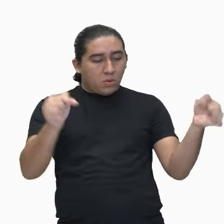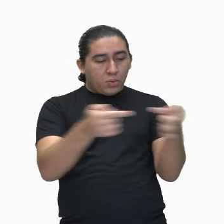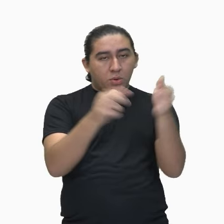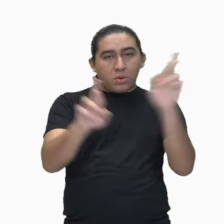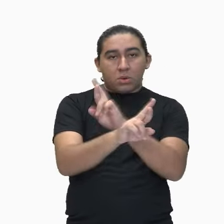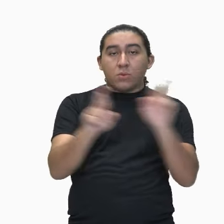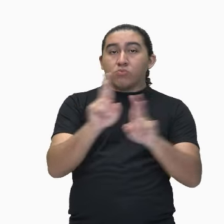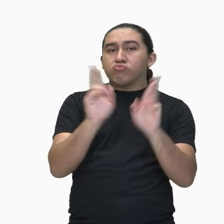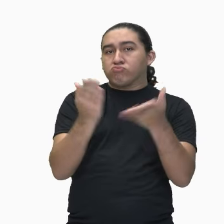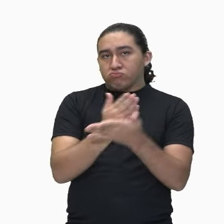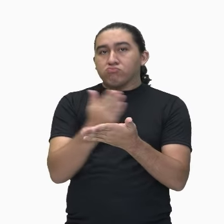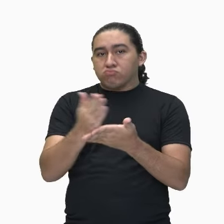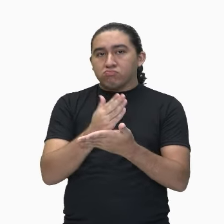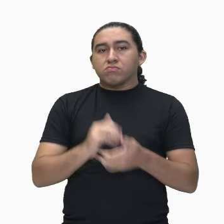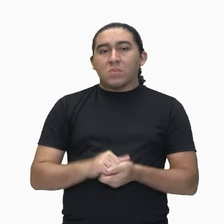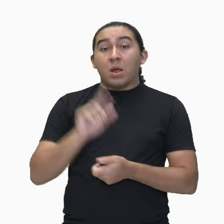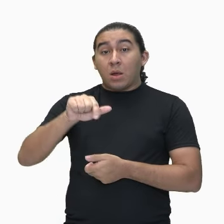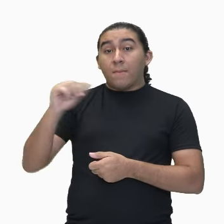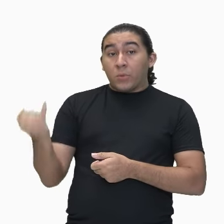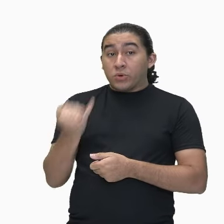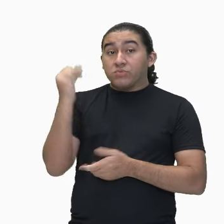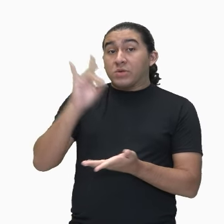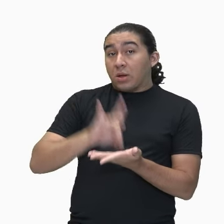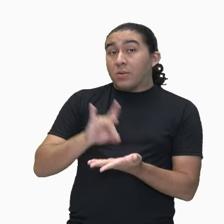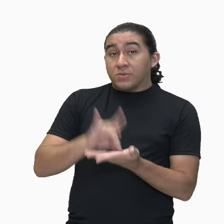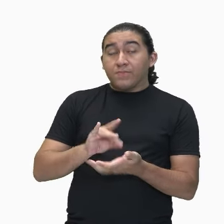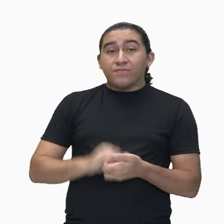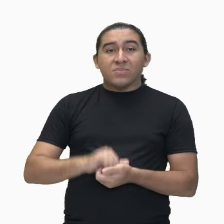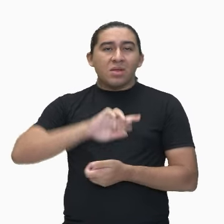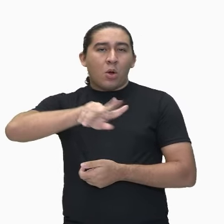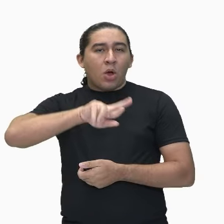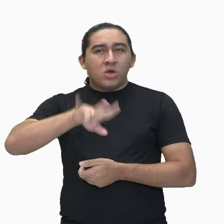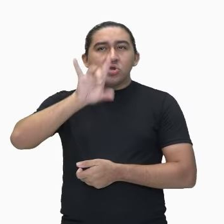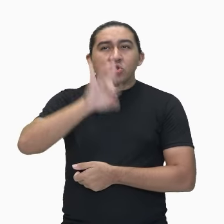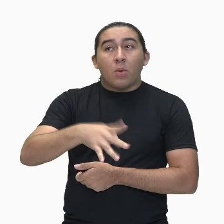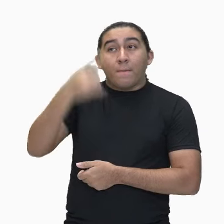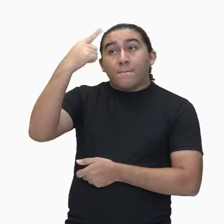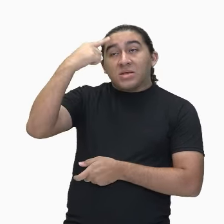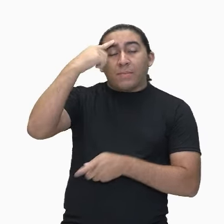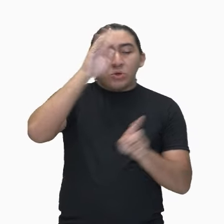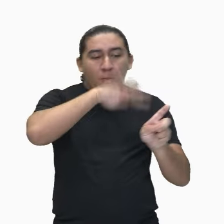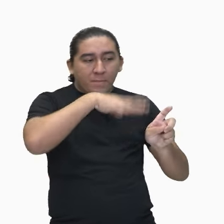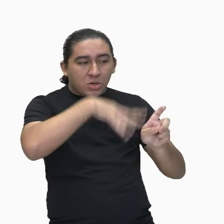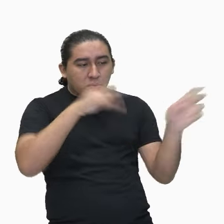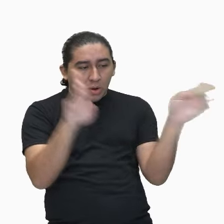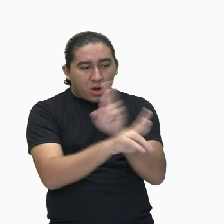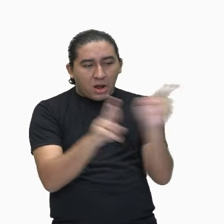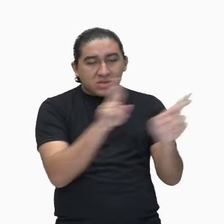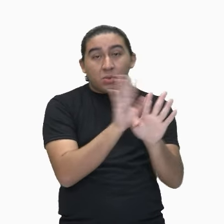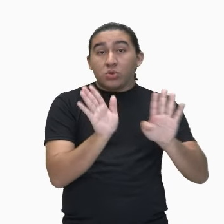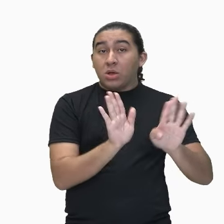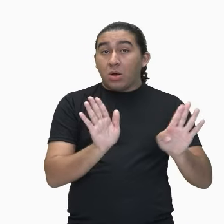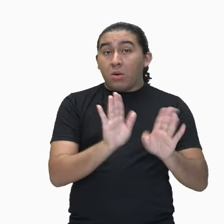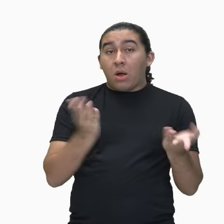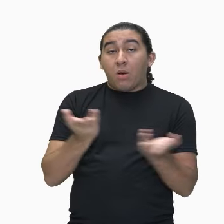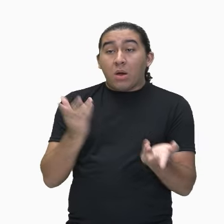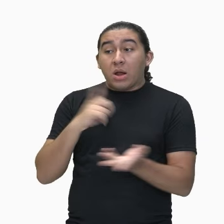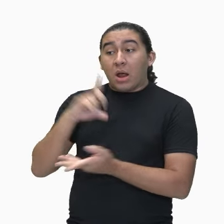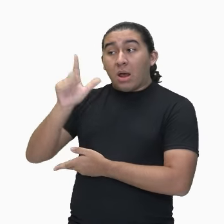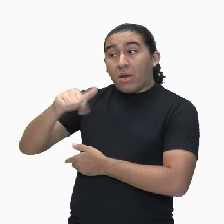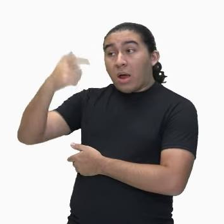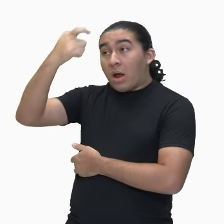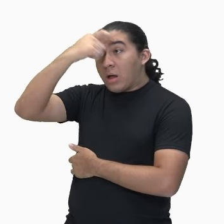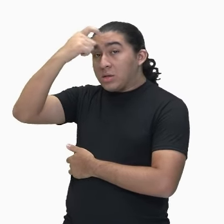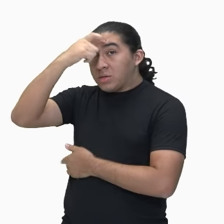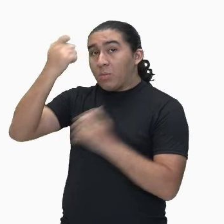alguma coisa. Isso é importante, tá? Não é mais o pensamento mítico. Agora é a razão. A razão é